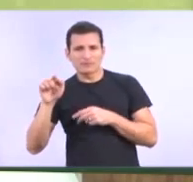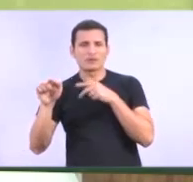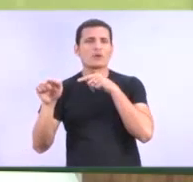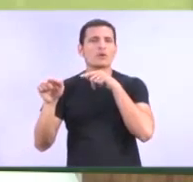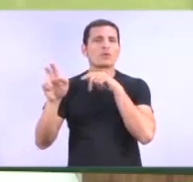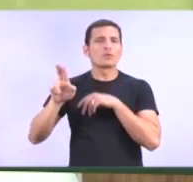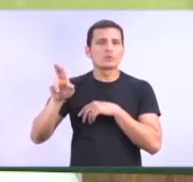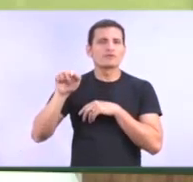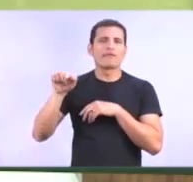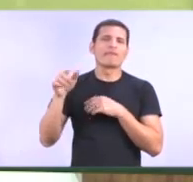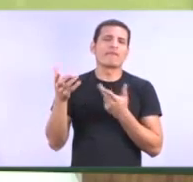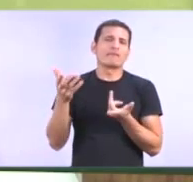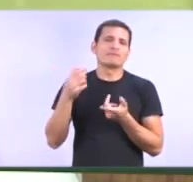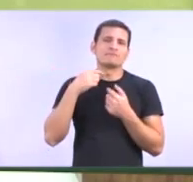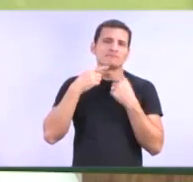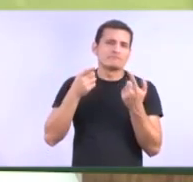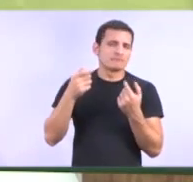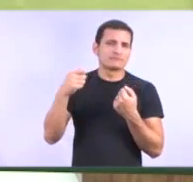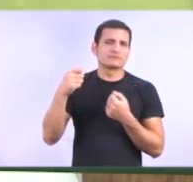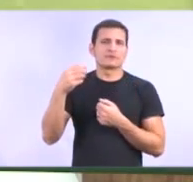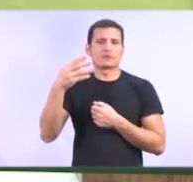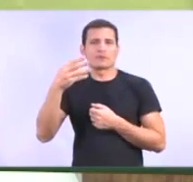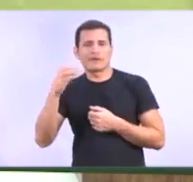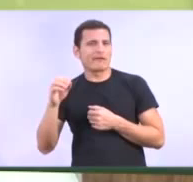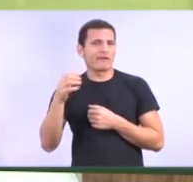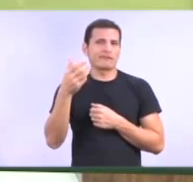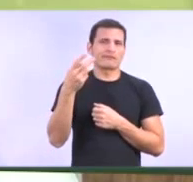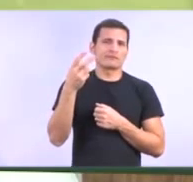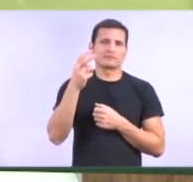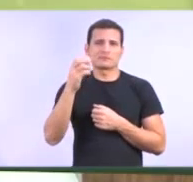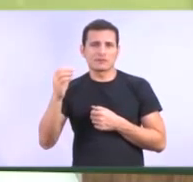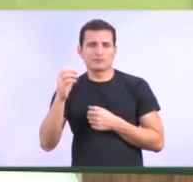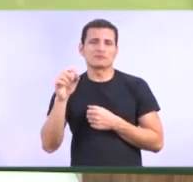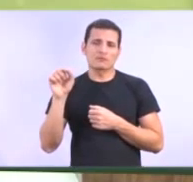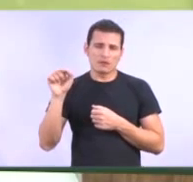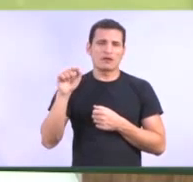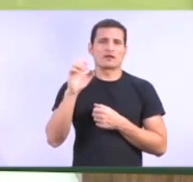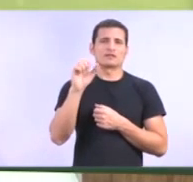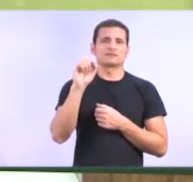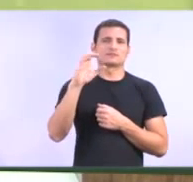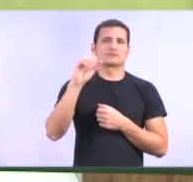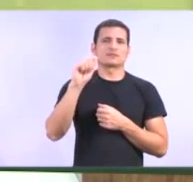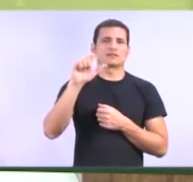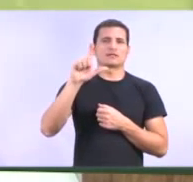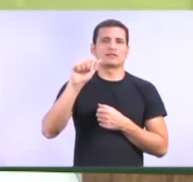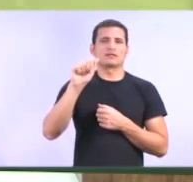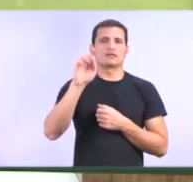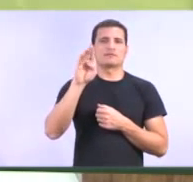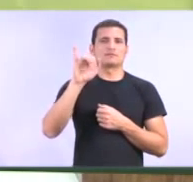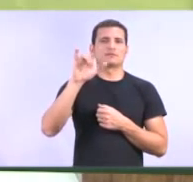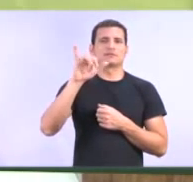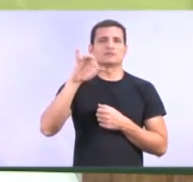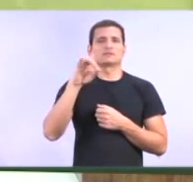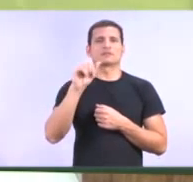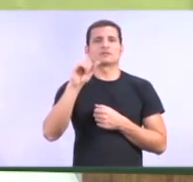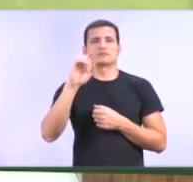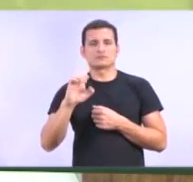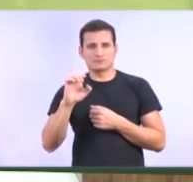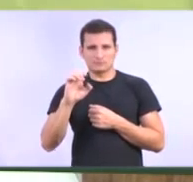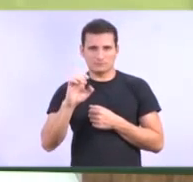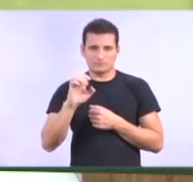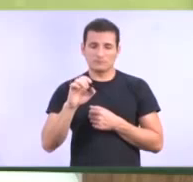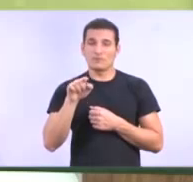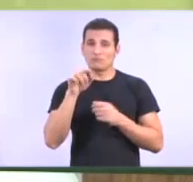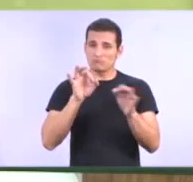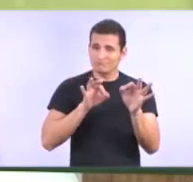ter um de 20, um de 30, um de 40. Então, o que é isso? Isso é escalabilidade. Você tem que planejar isso de modo que você